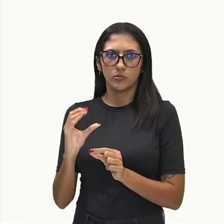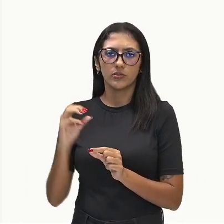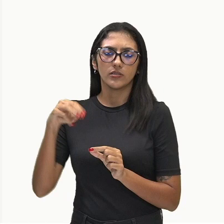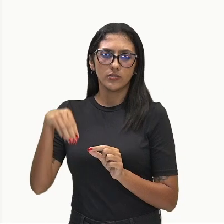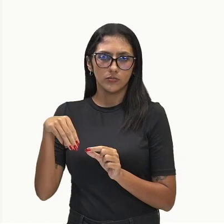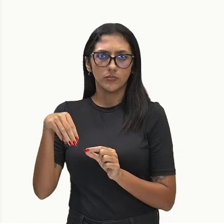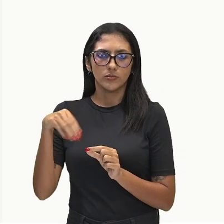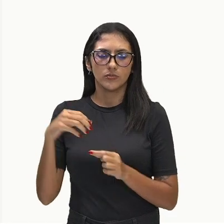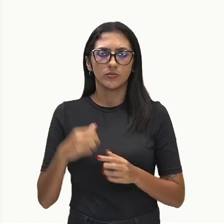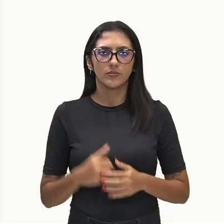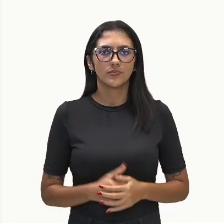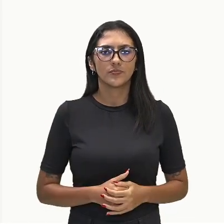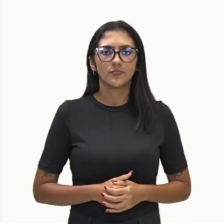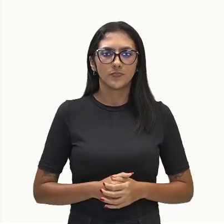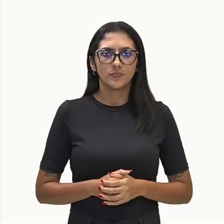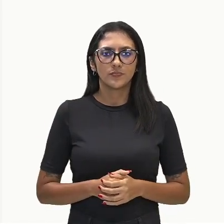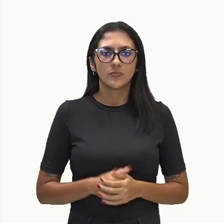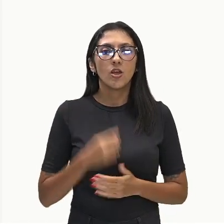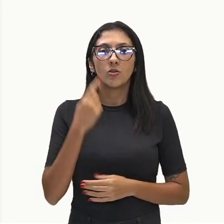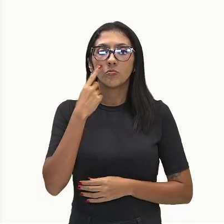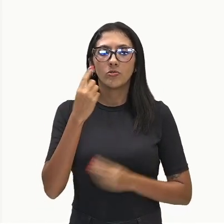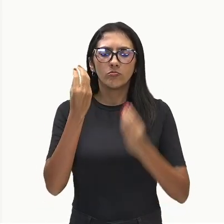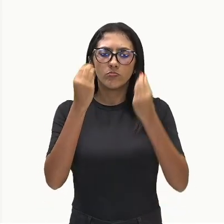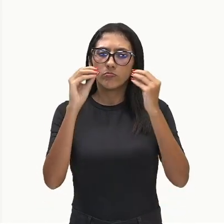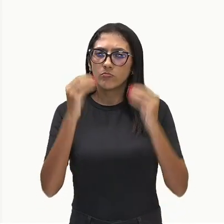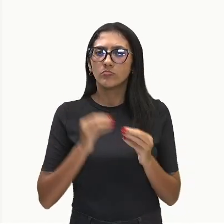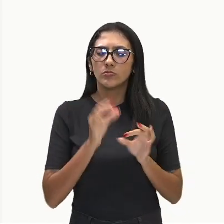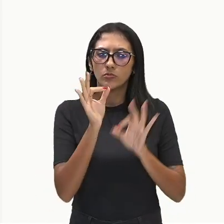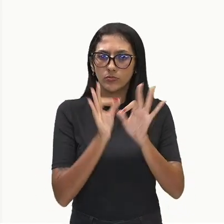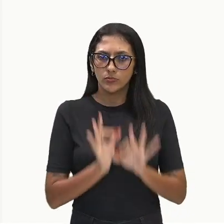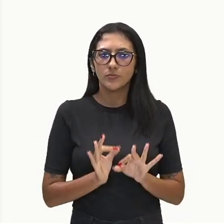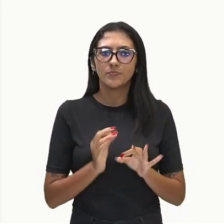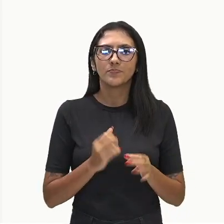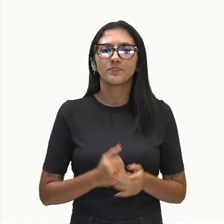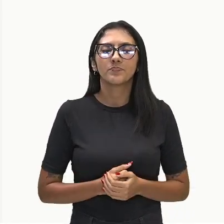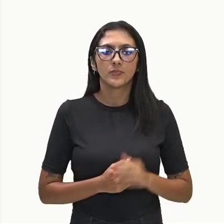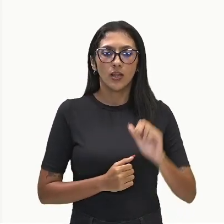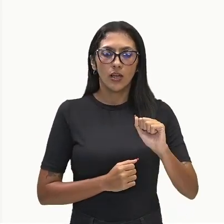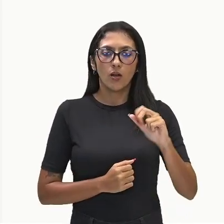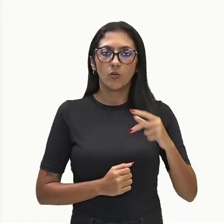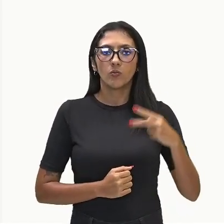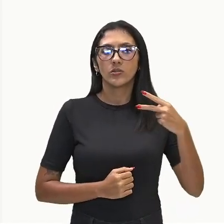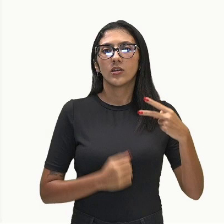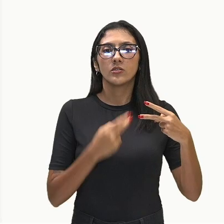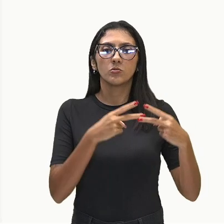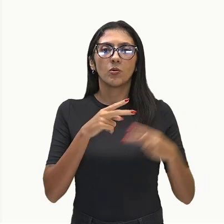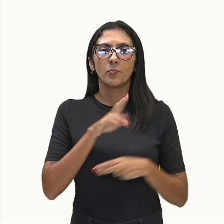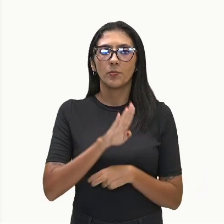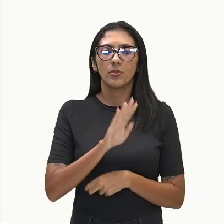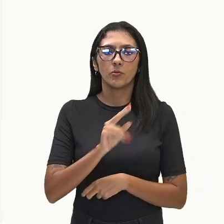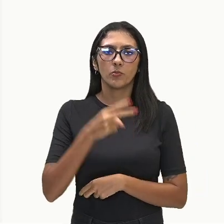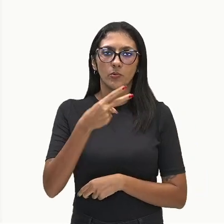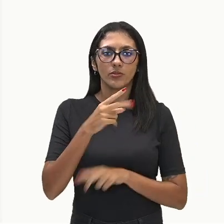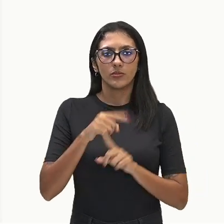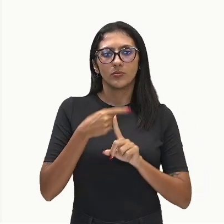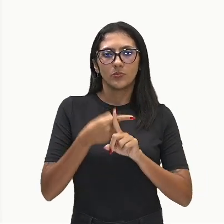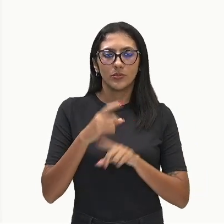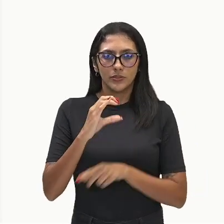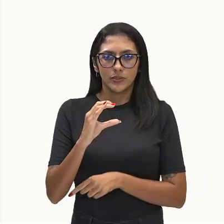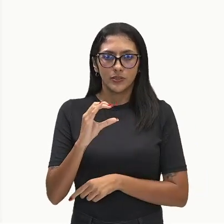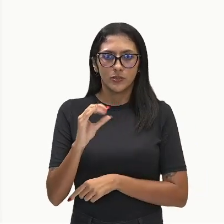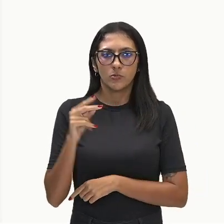5 centímetros. Vamos aplicar o teorema. Nós vamos ter A ao quadrado igual a B ao quadrado mais C ao